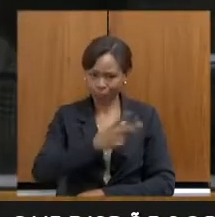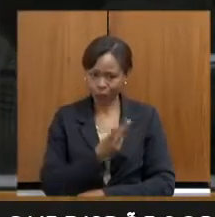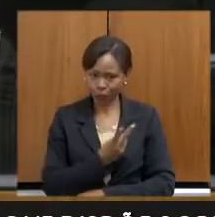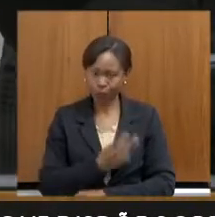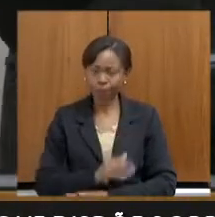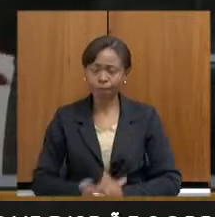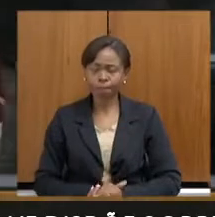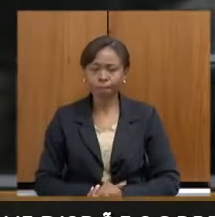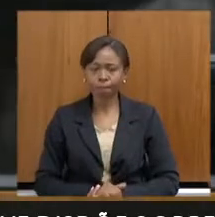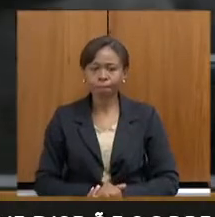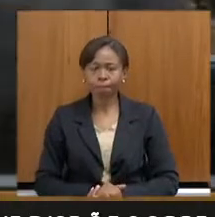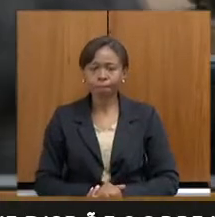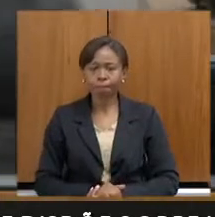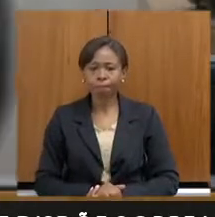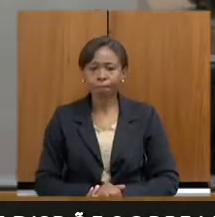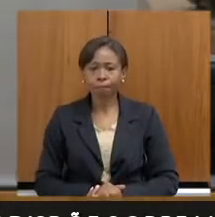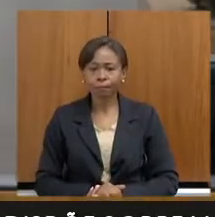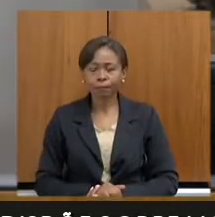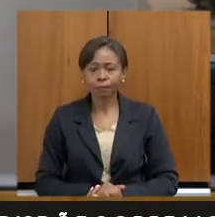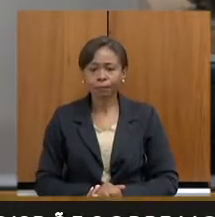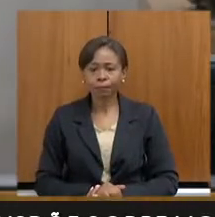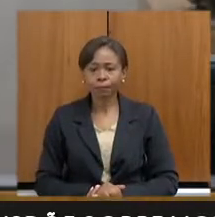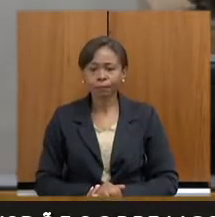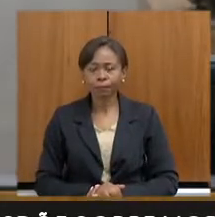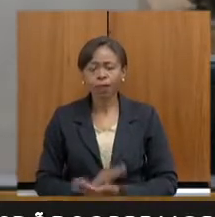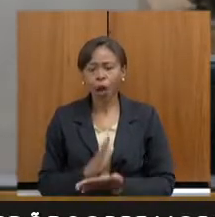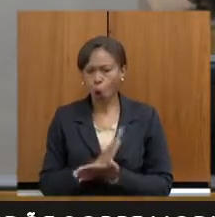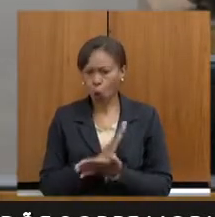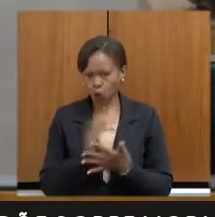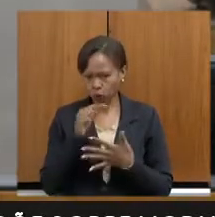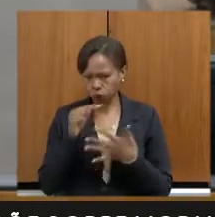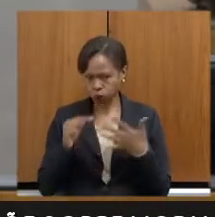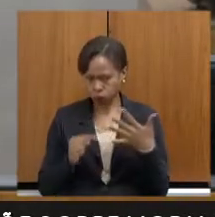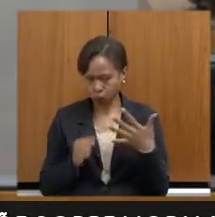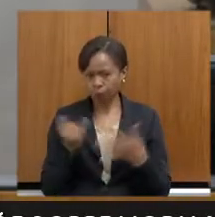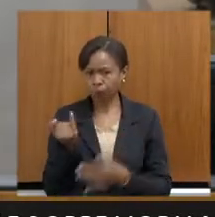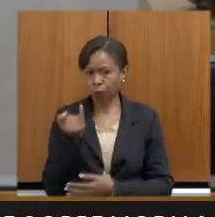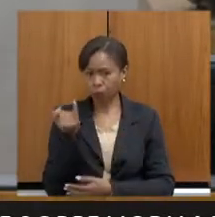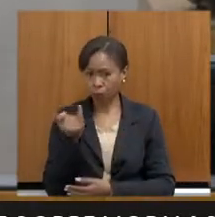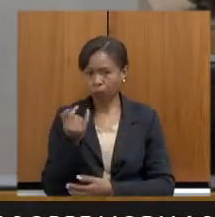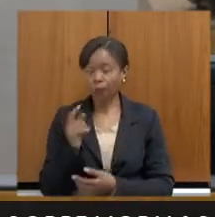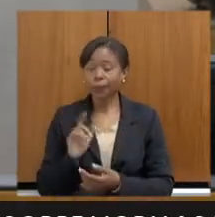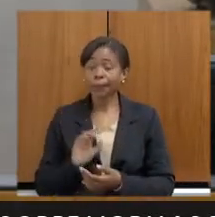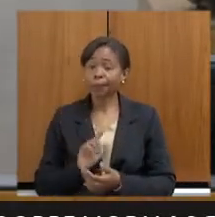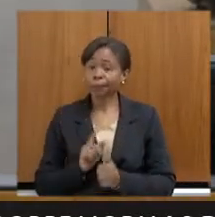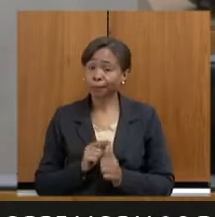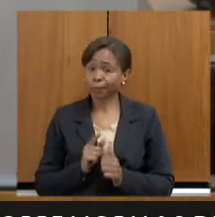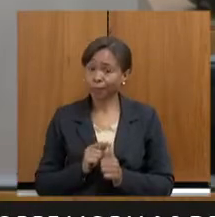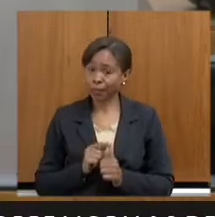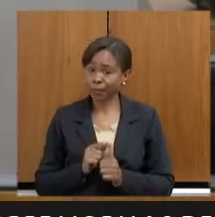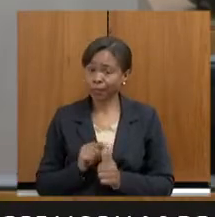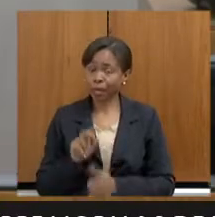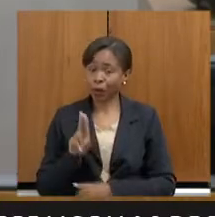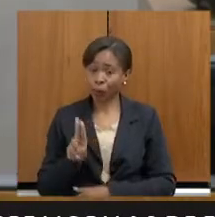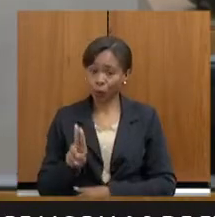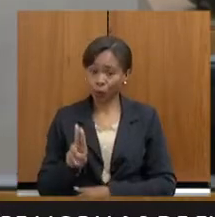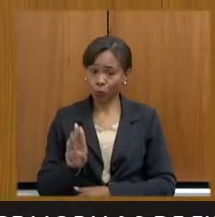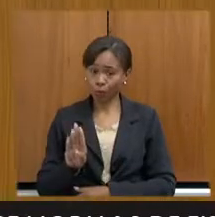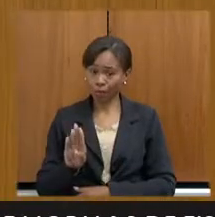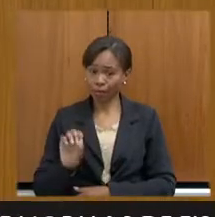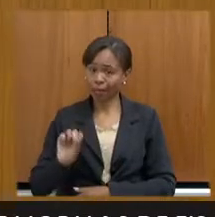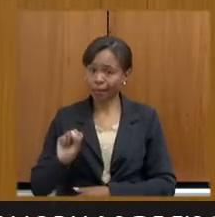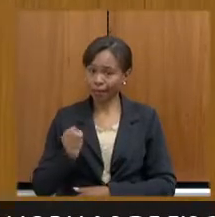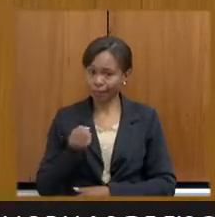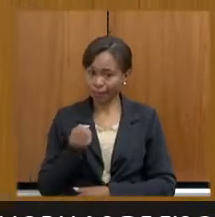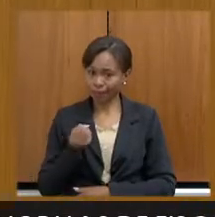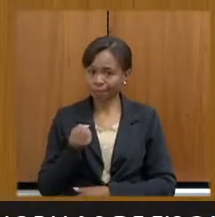alguns tópicos aqui secretário que eu acho que é muito interessante primeiro a questão das unidades básicas de saúde eu sei que